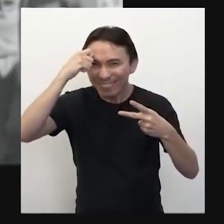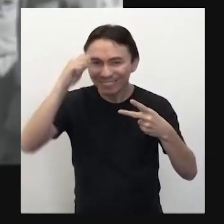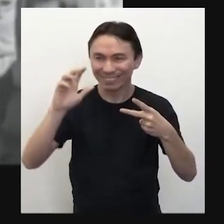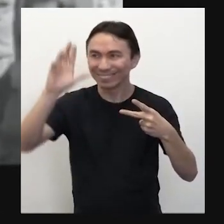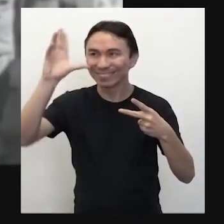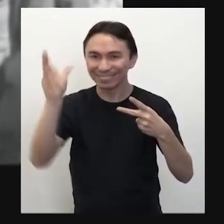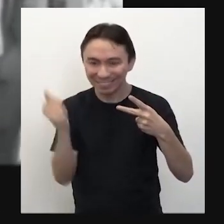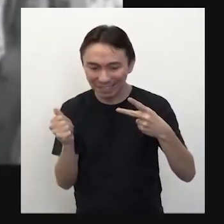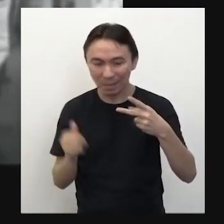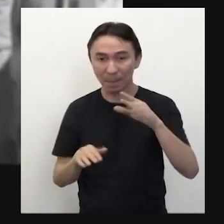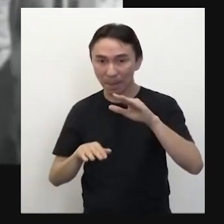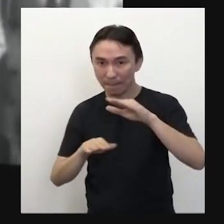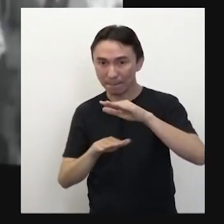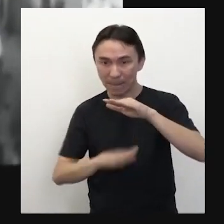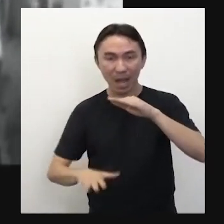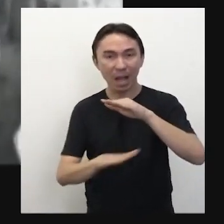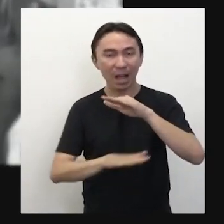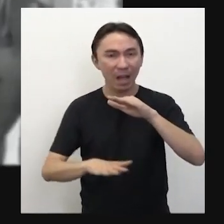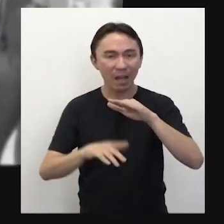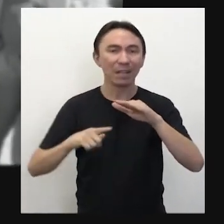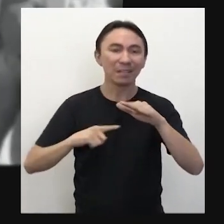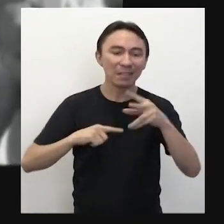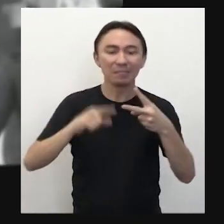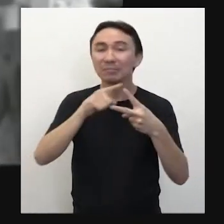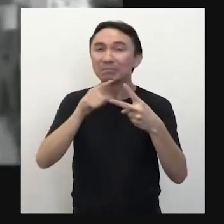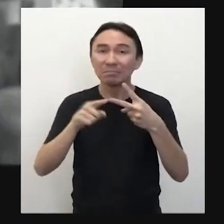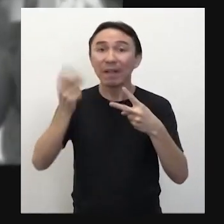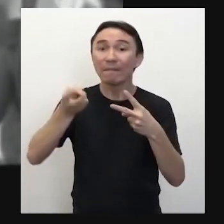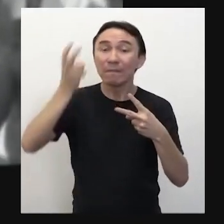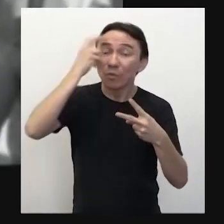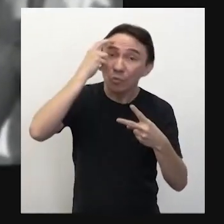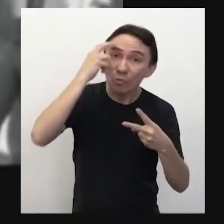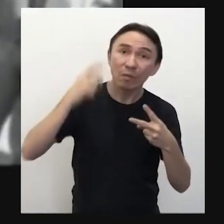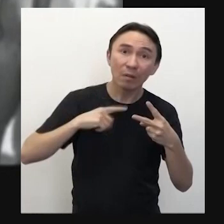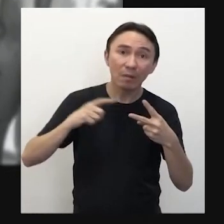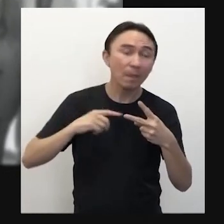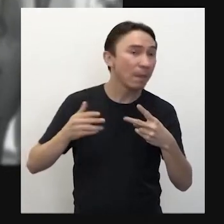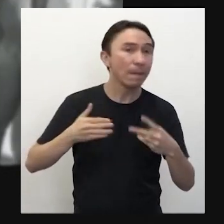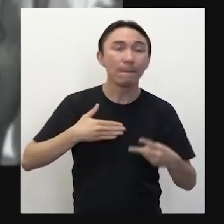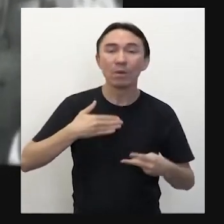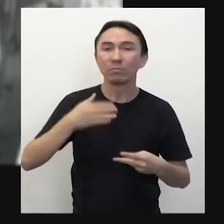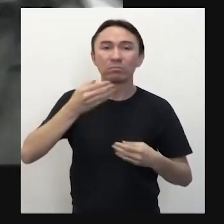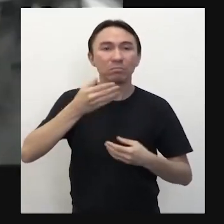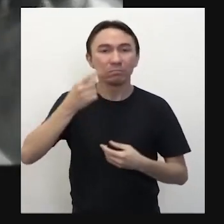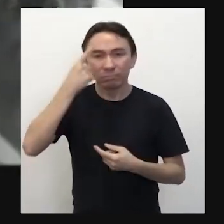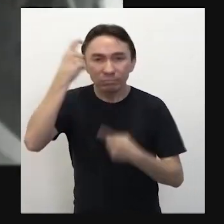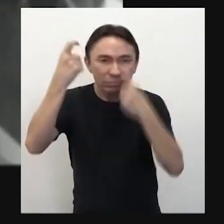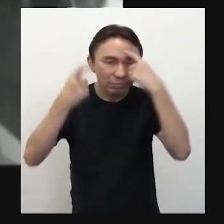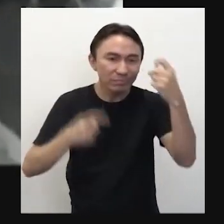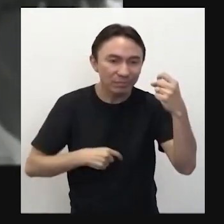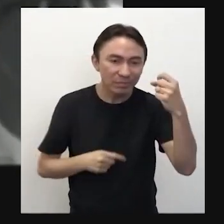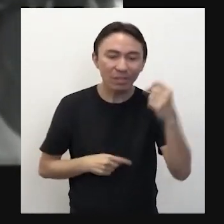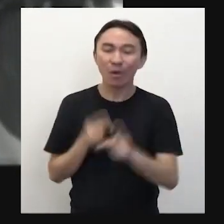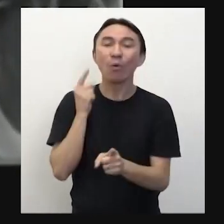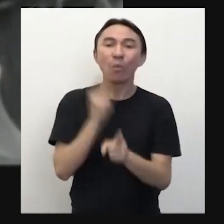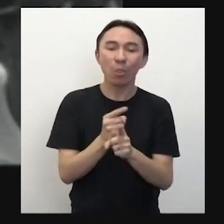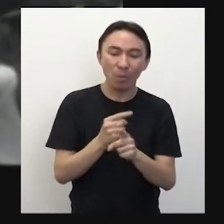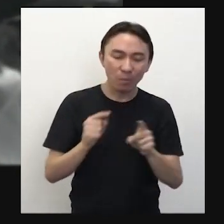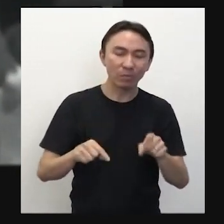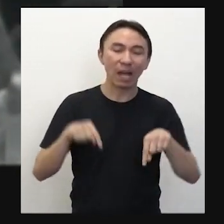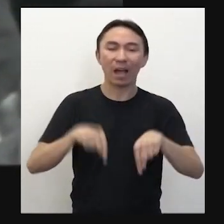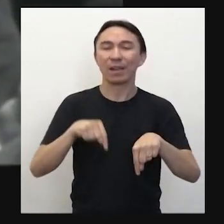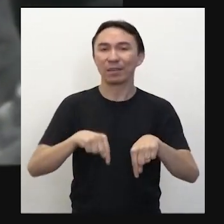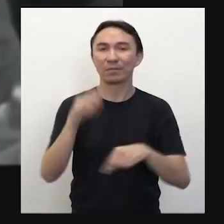são duas fontes de cultura africana, de improviso africano, que vieram se reencontrar aqui no Brasil.